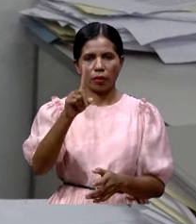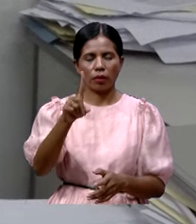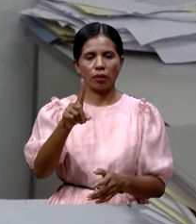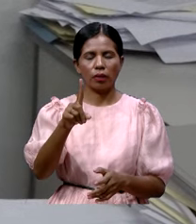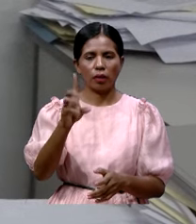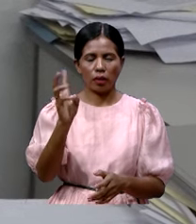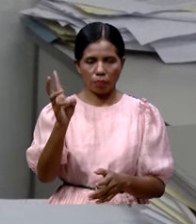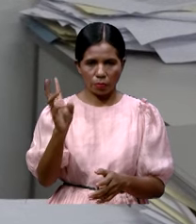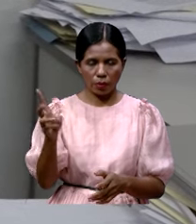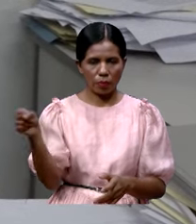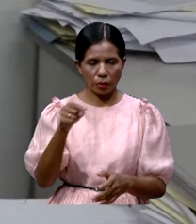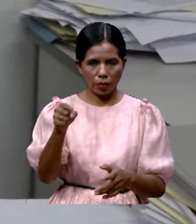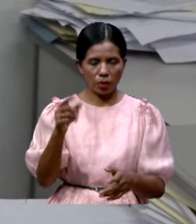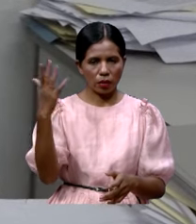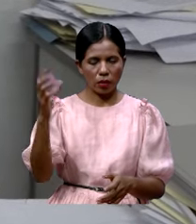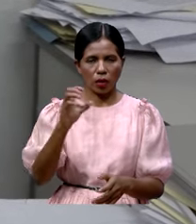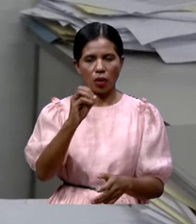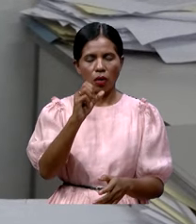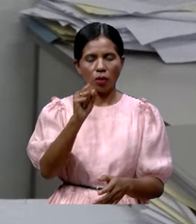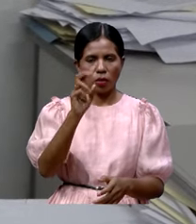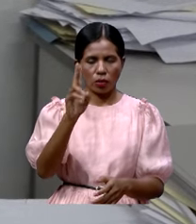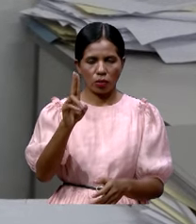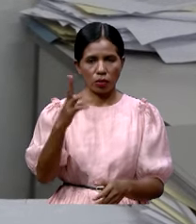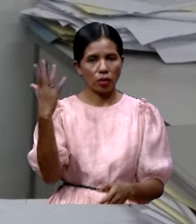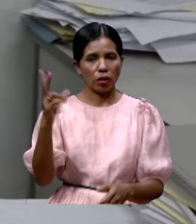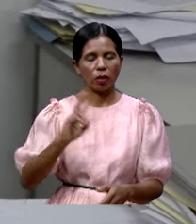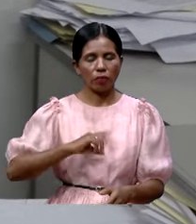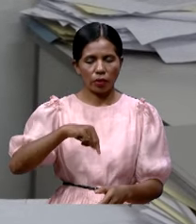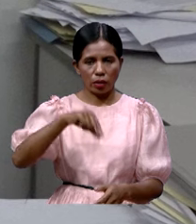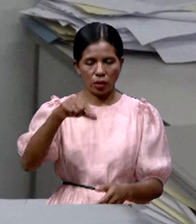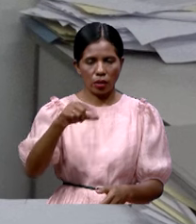60%. Ia Osu, que ia Viqueque Ninha,